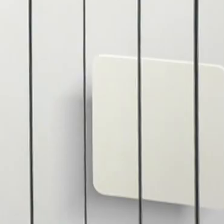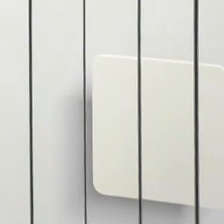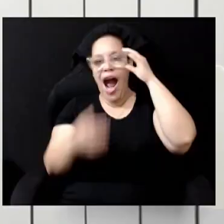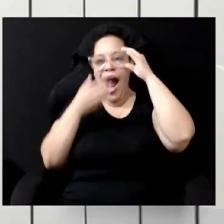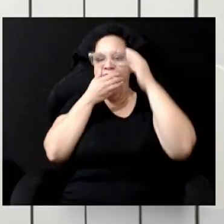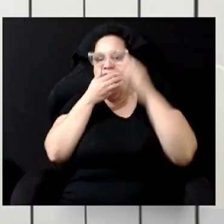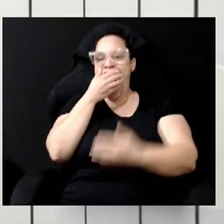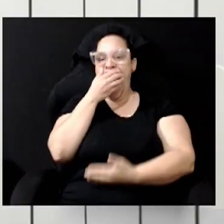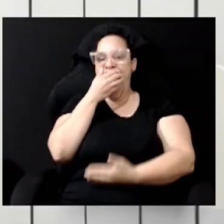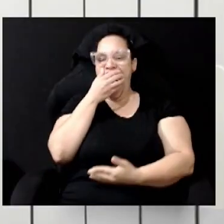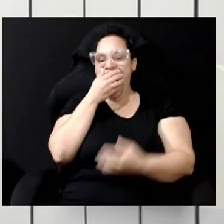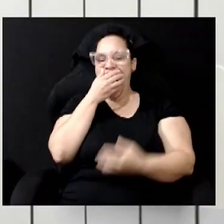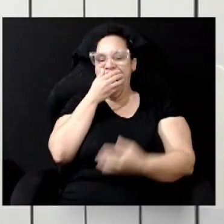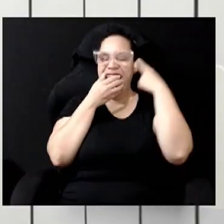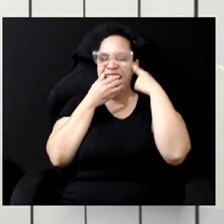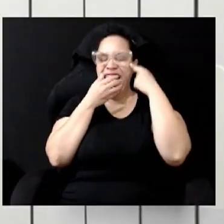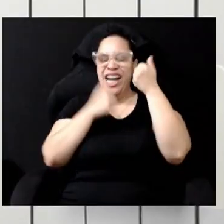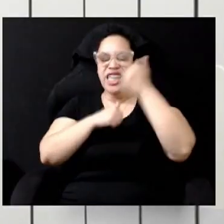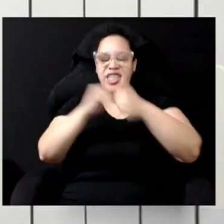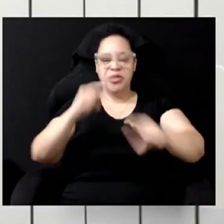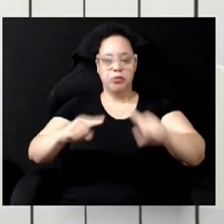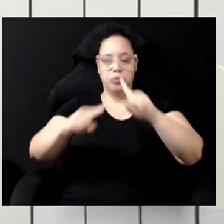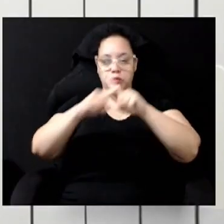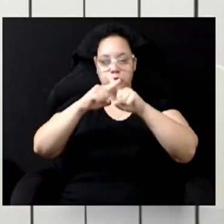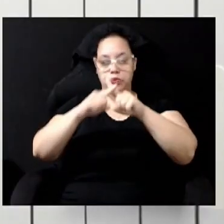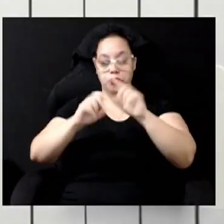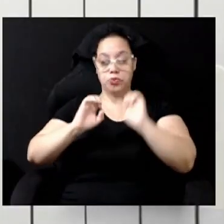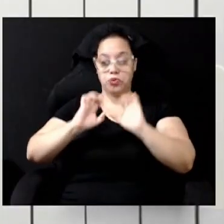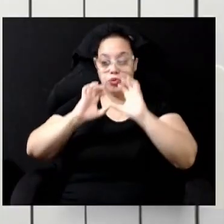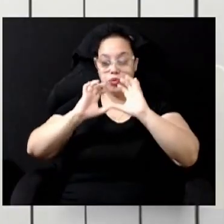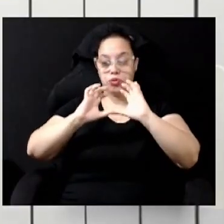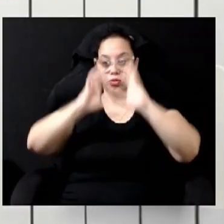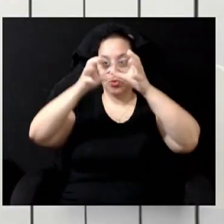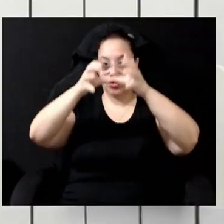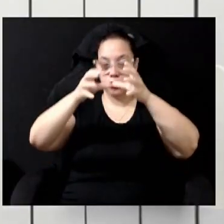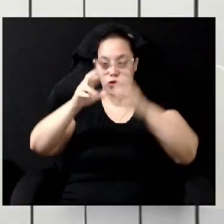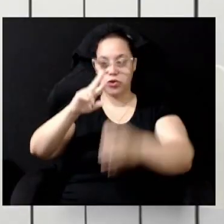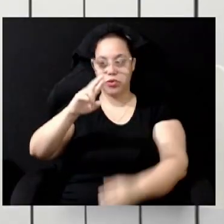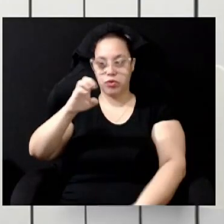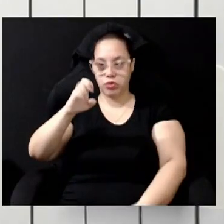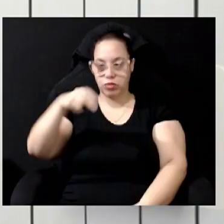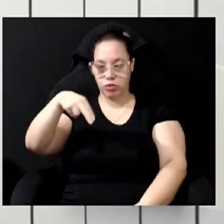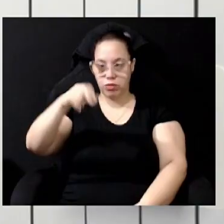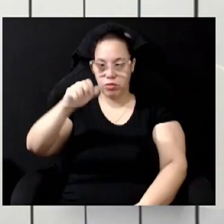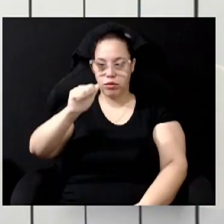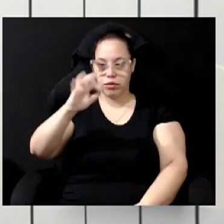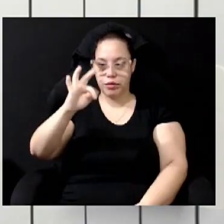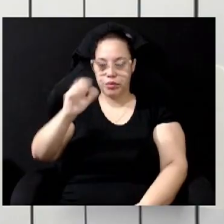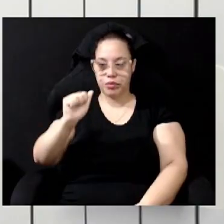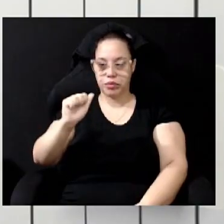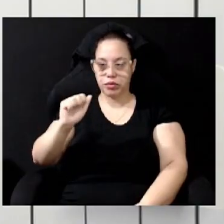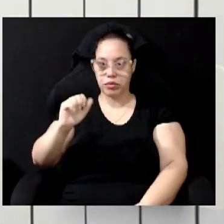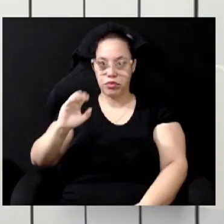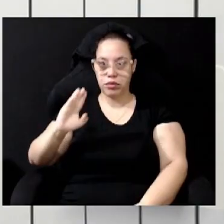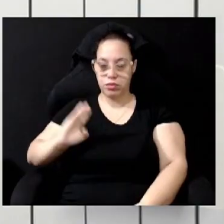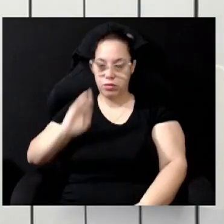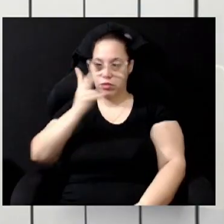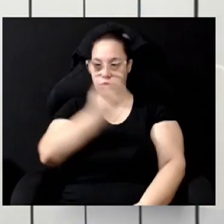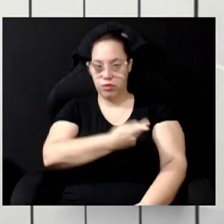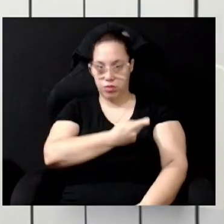Hora de Superliga Masculina de Vôlei. Ontem o Renata foi a Belo Horizonte e saiu com a segunda